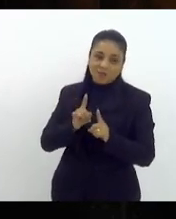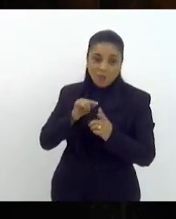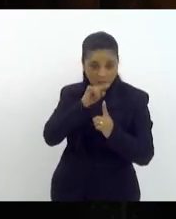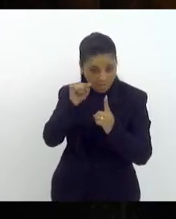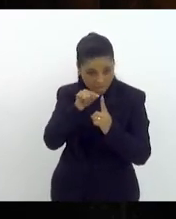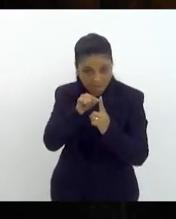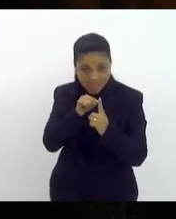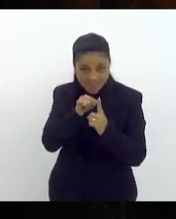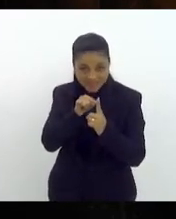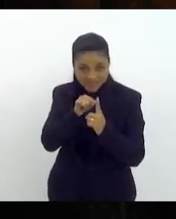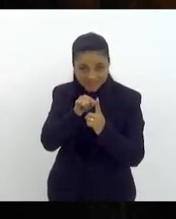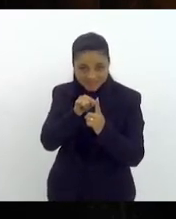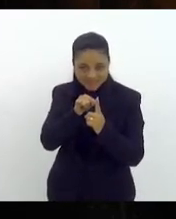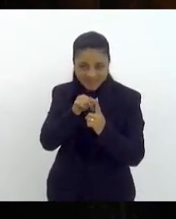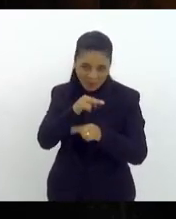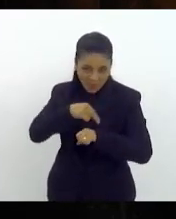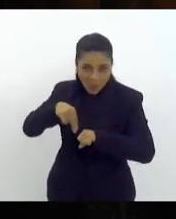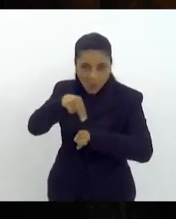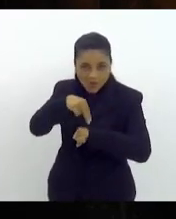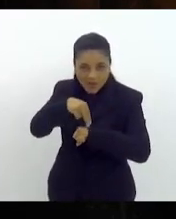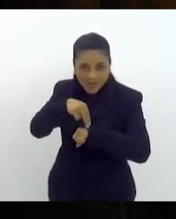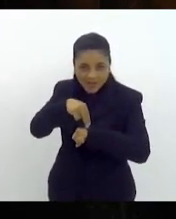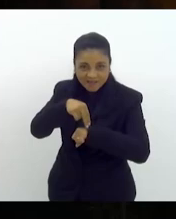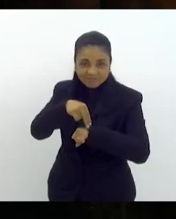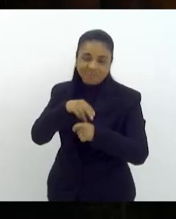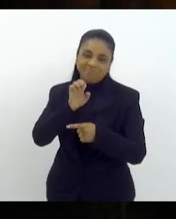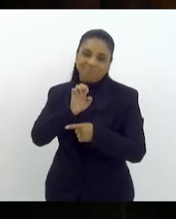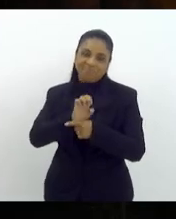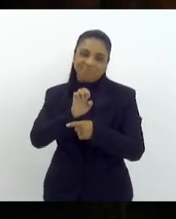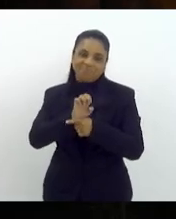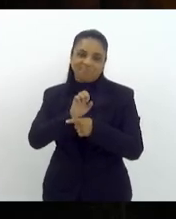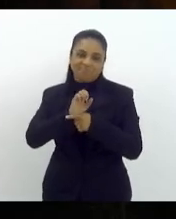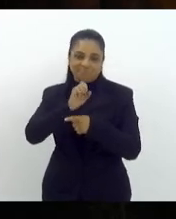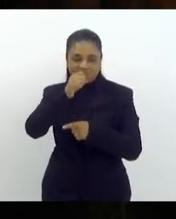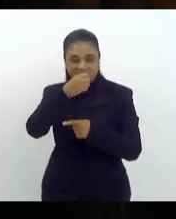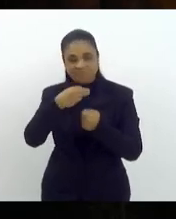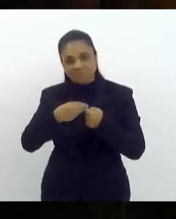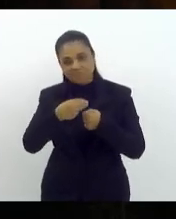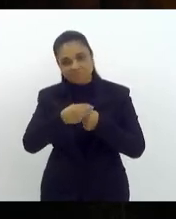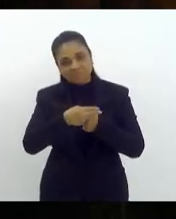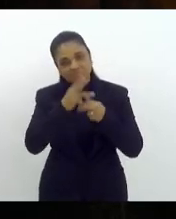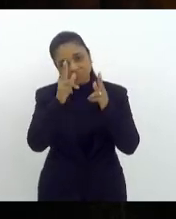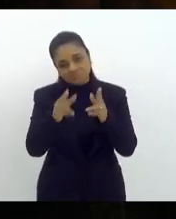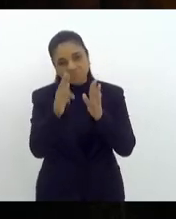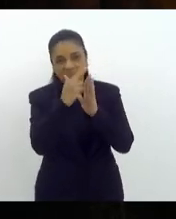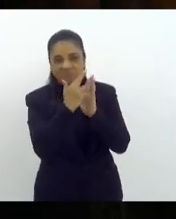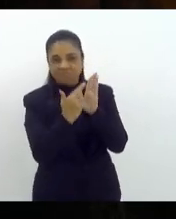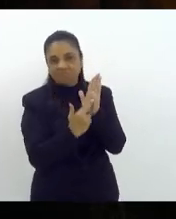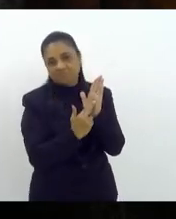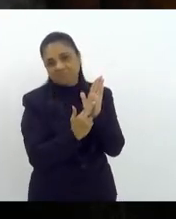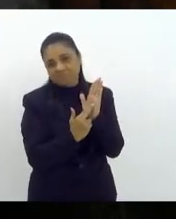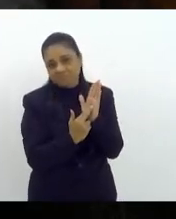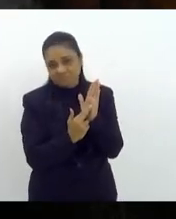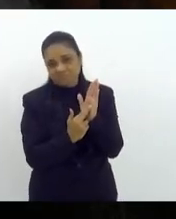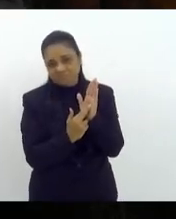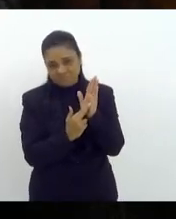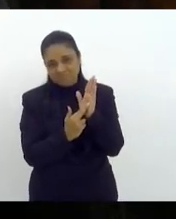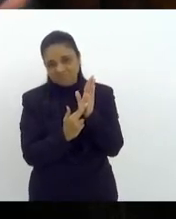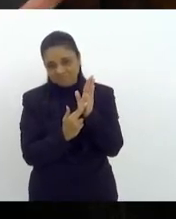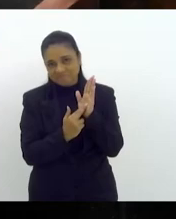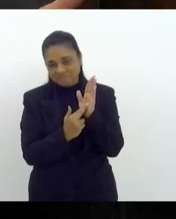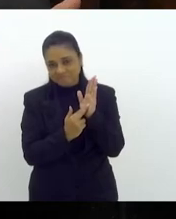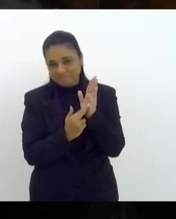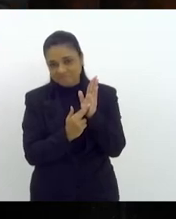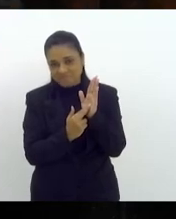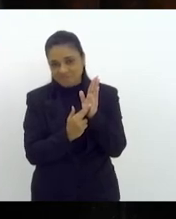a meta da União estados e municípios vão entrar que tá no mesmo regime e